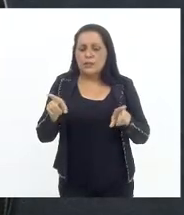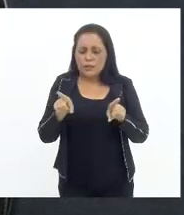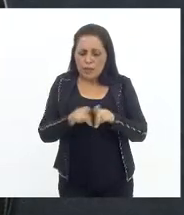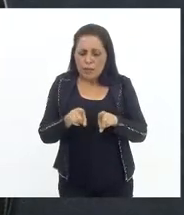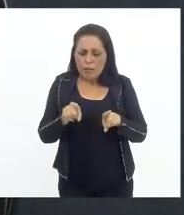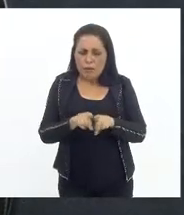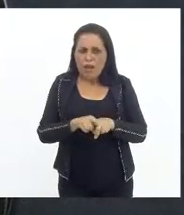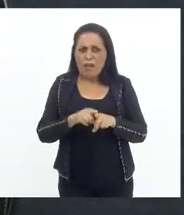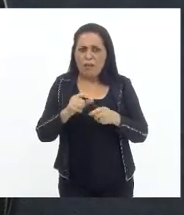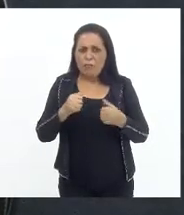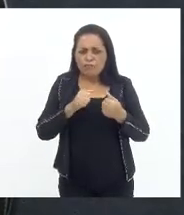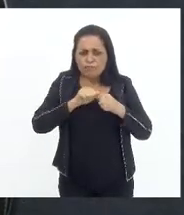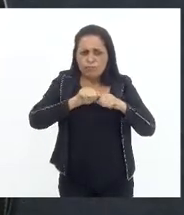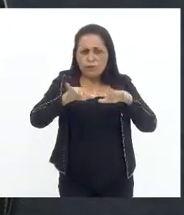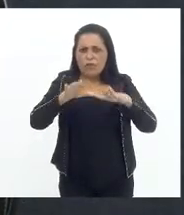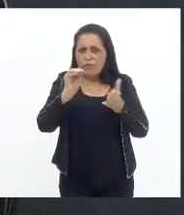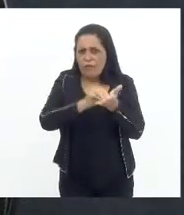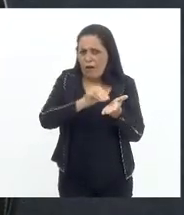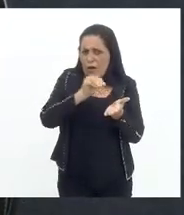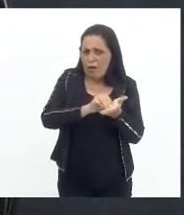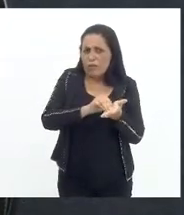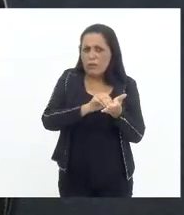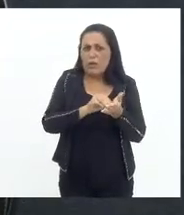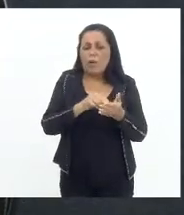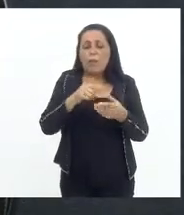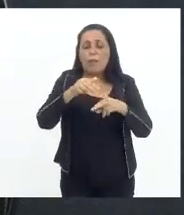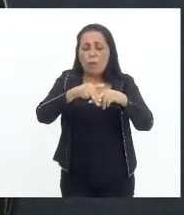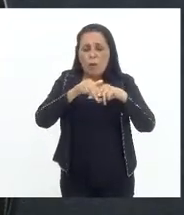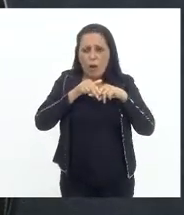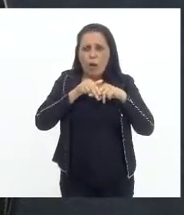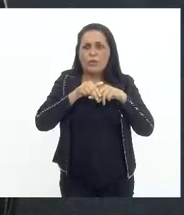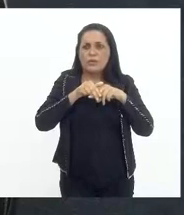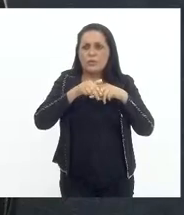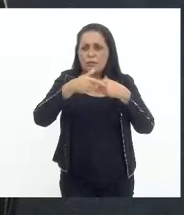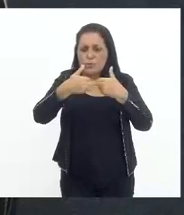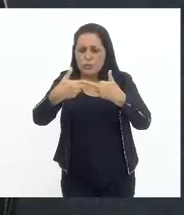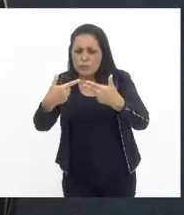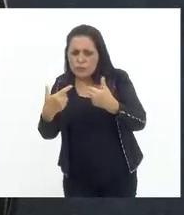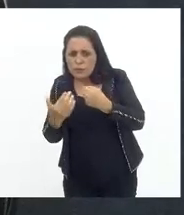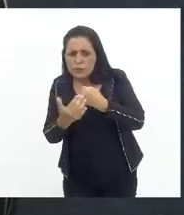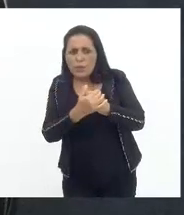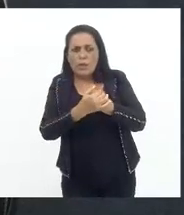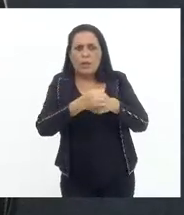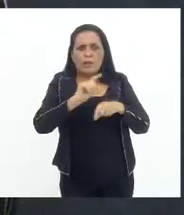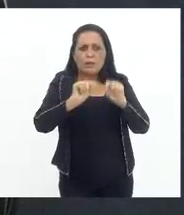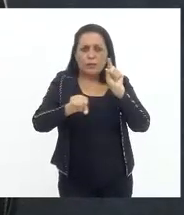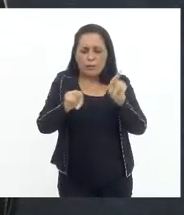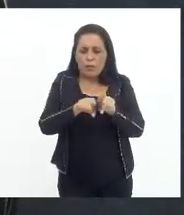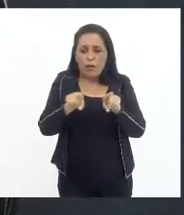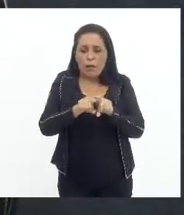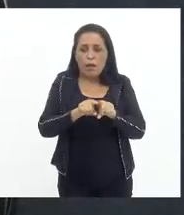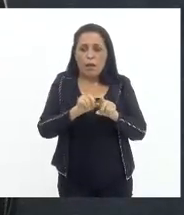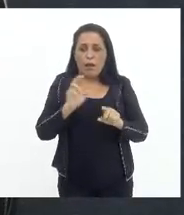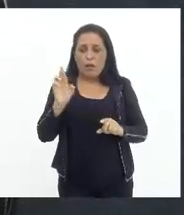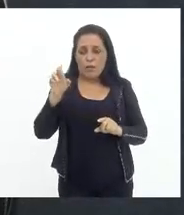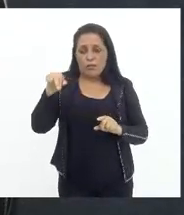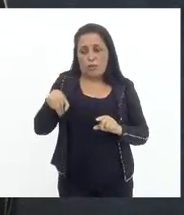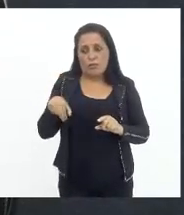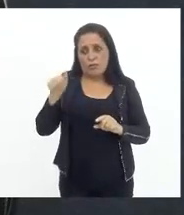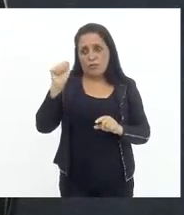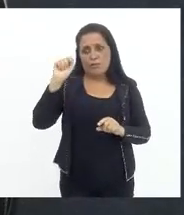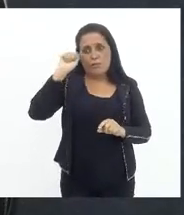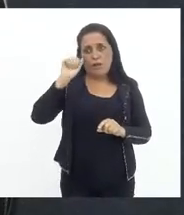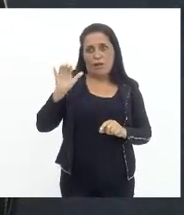subdimensionada, em especial por conta dos estereótipos com relação às religiões de matriz africana, mas não só isso, com